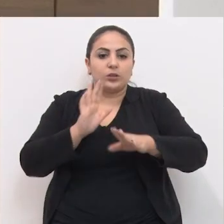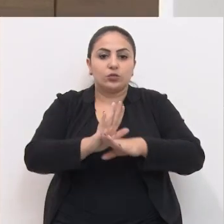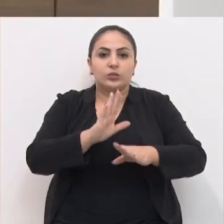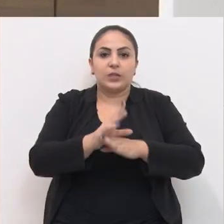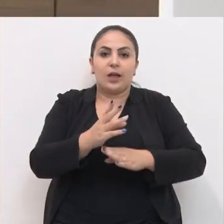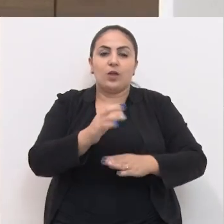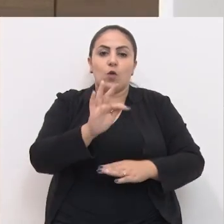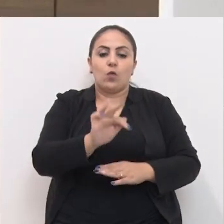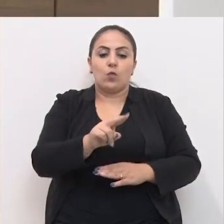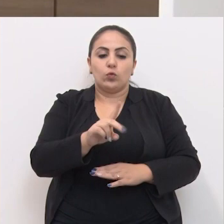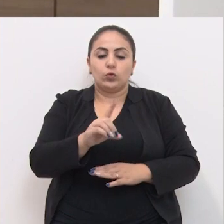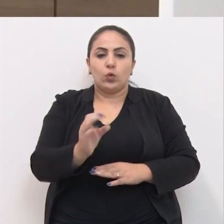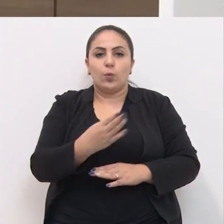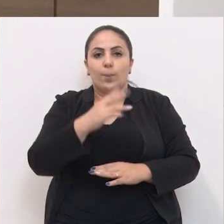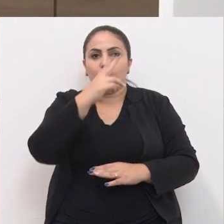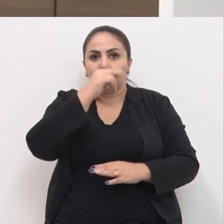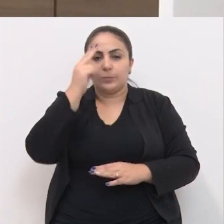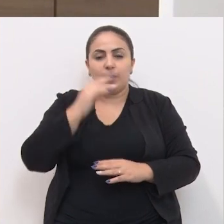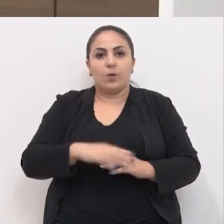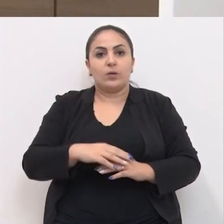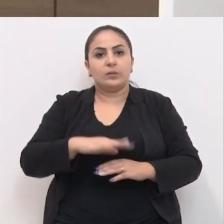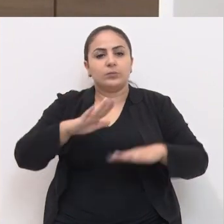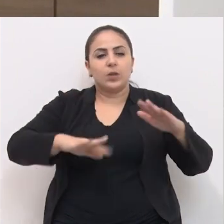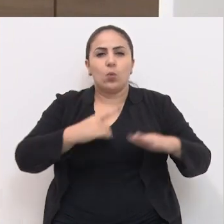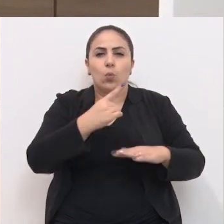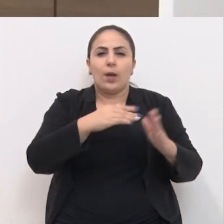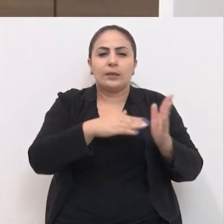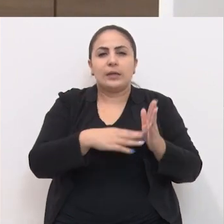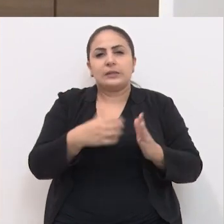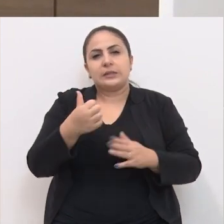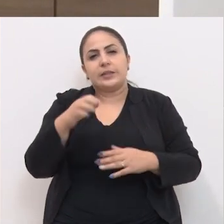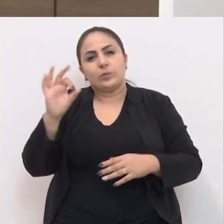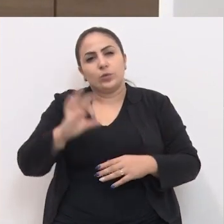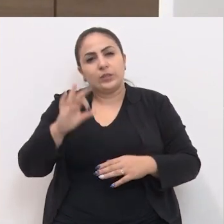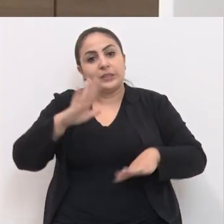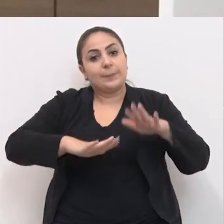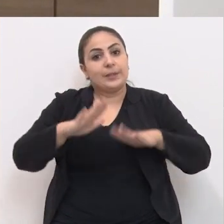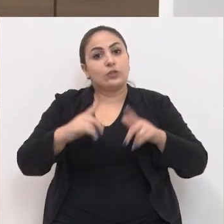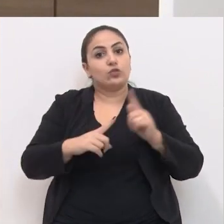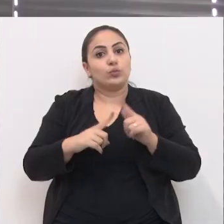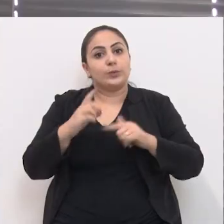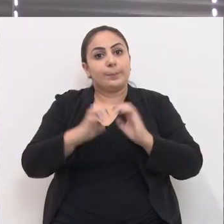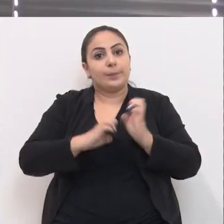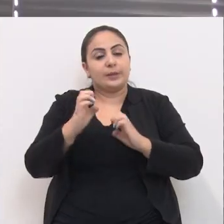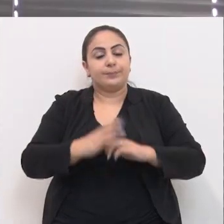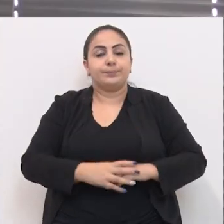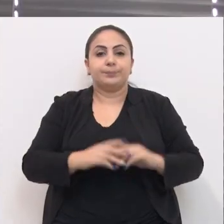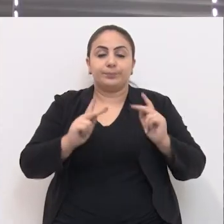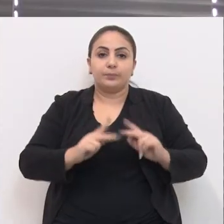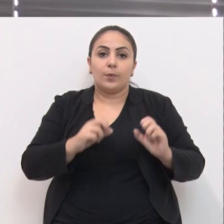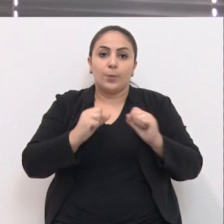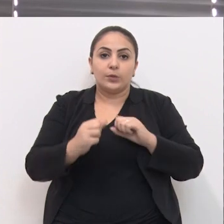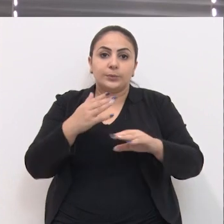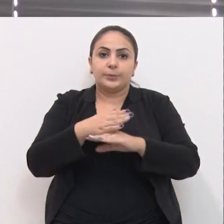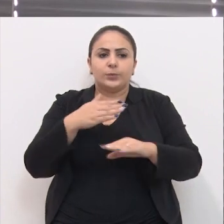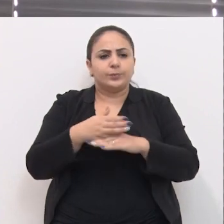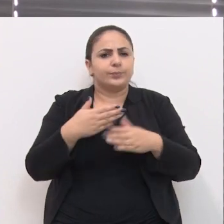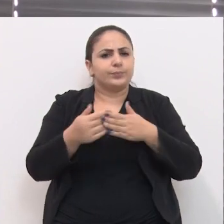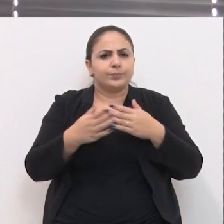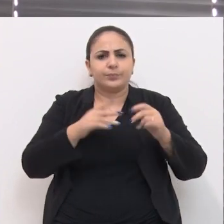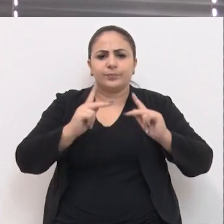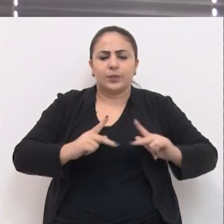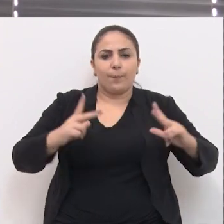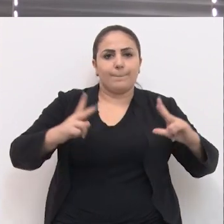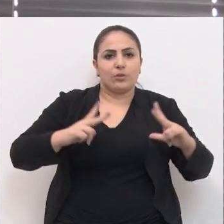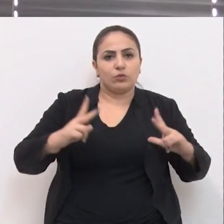As destinações variam de 1% a 6%, dependendo da modalidade. Quem pode participar são todas aquelas